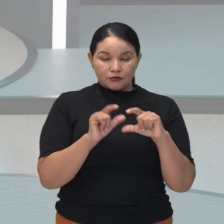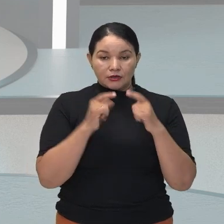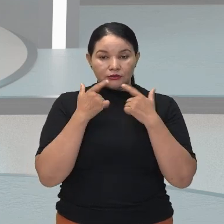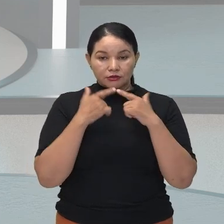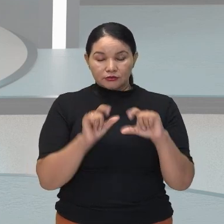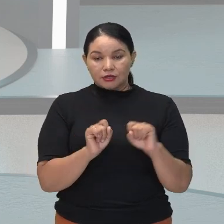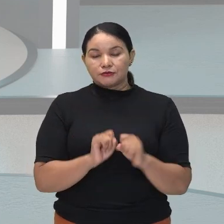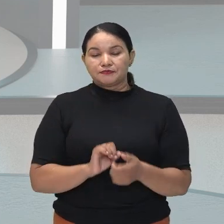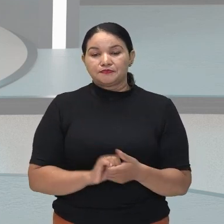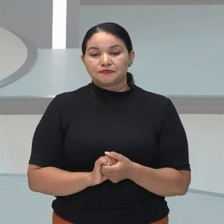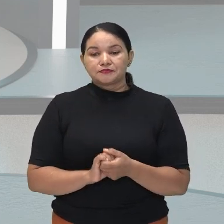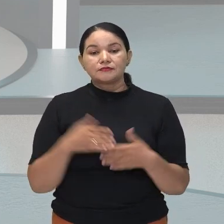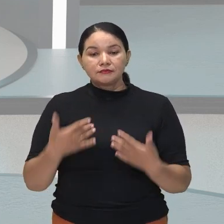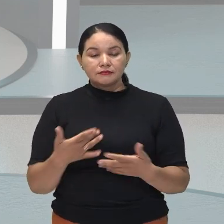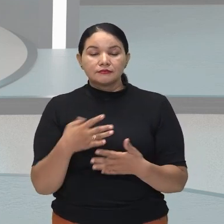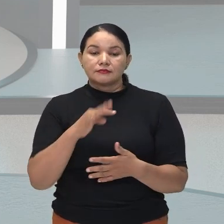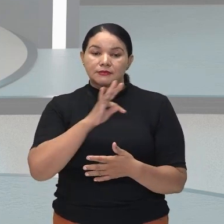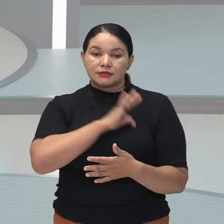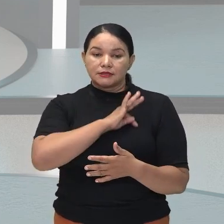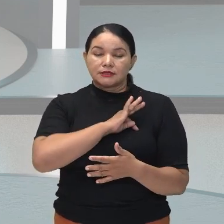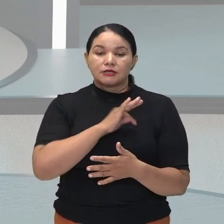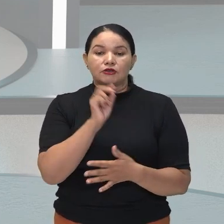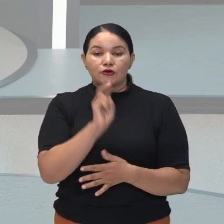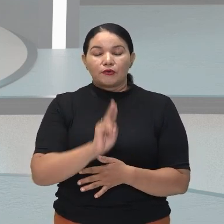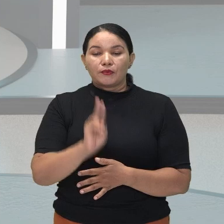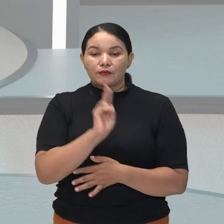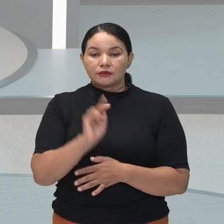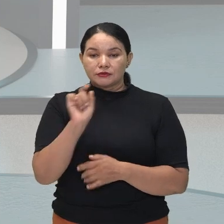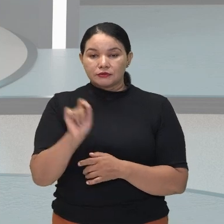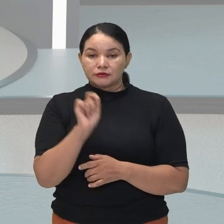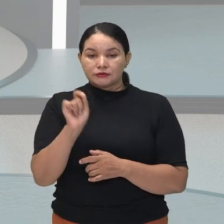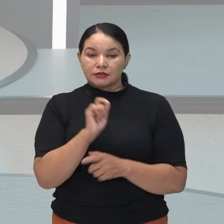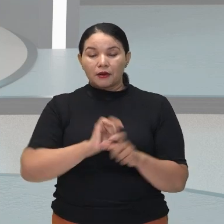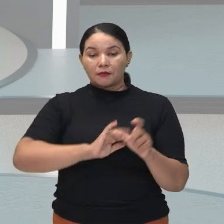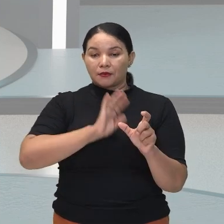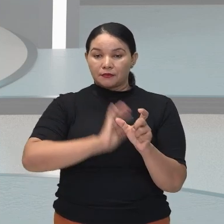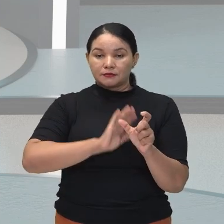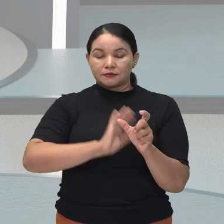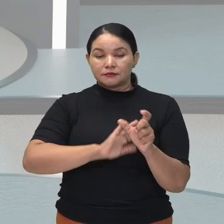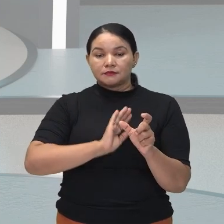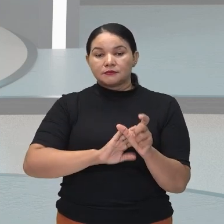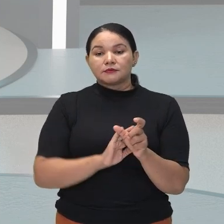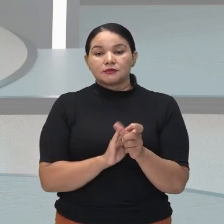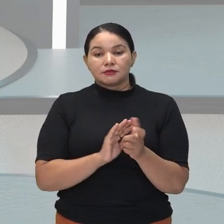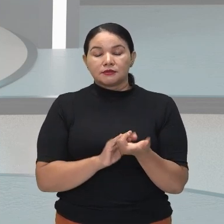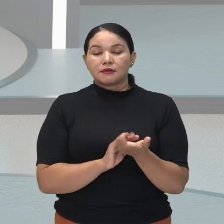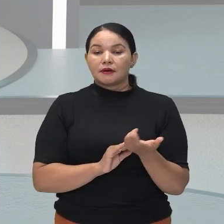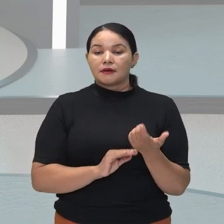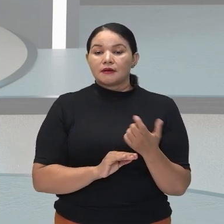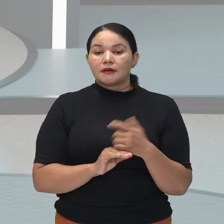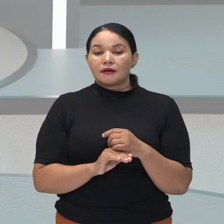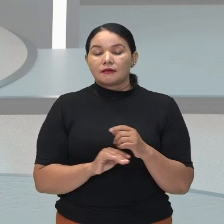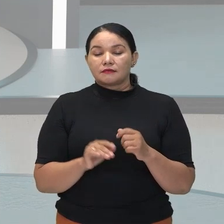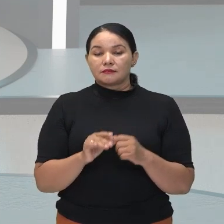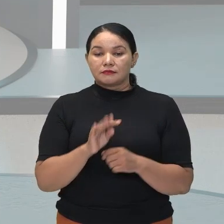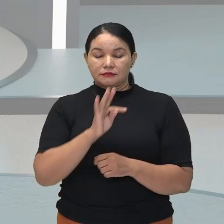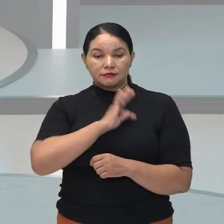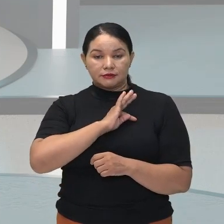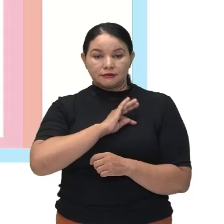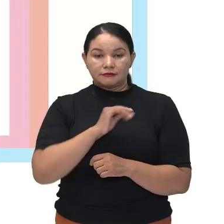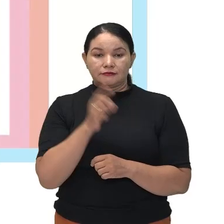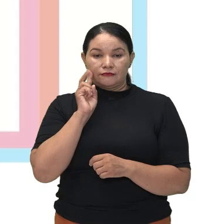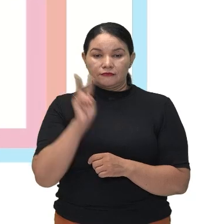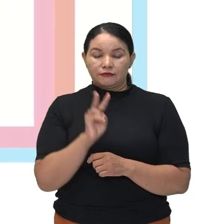descrição técnica, nós vamos aí usar, né, o denotativo, uma parte mais técnica mesmo, nós vamos